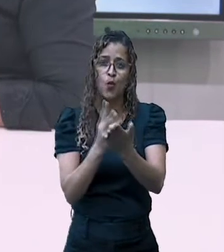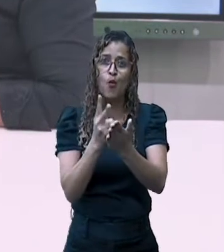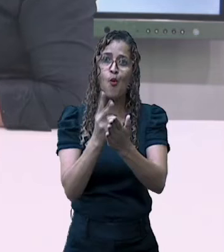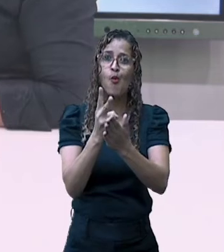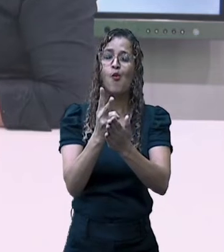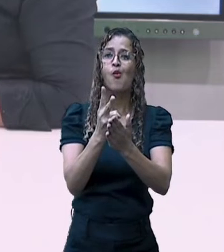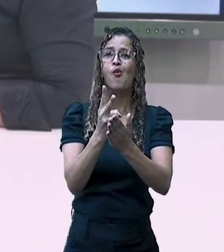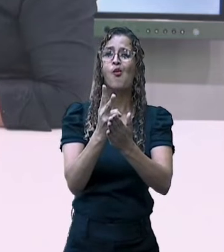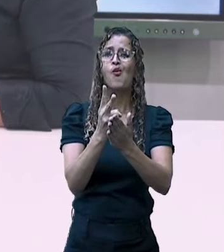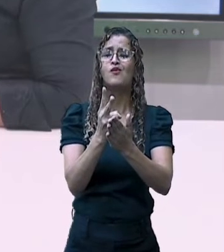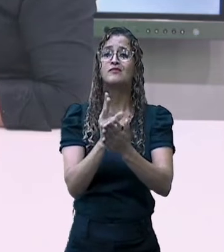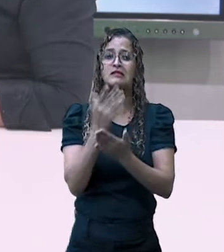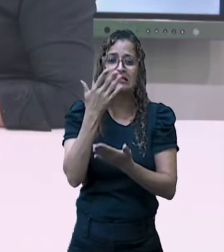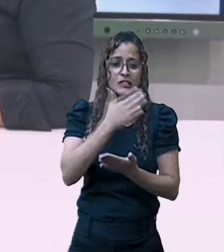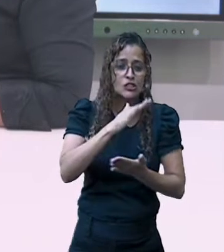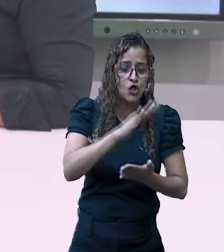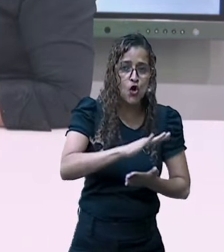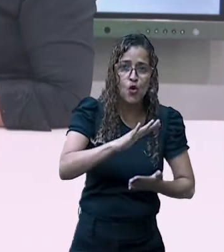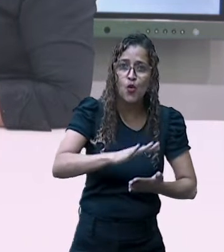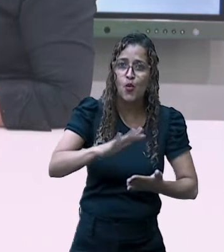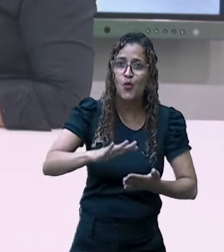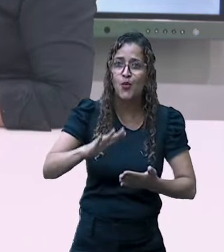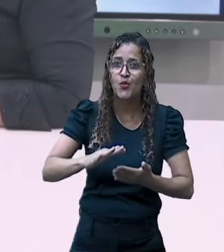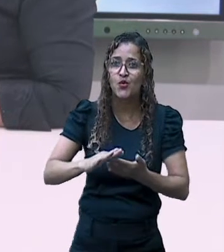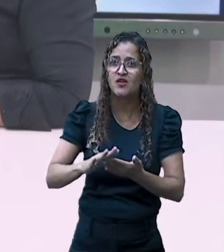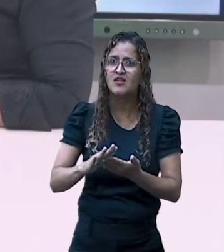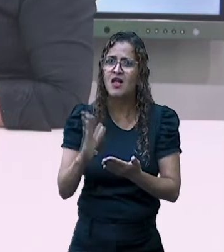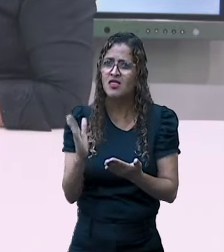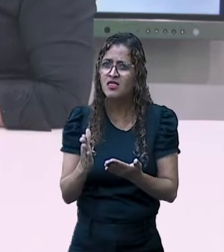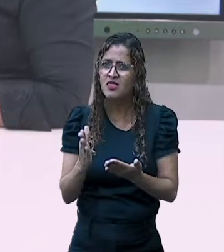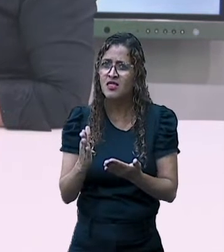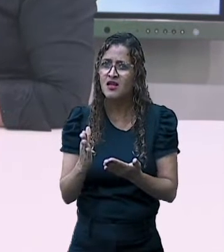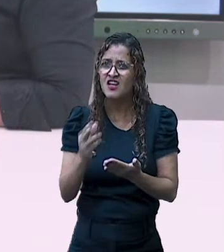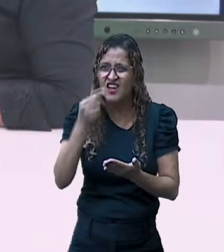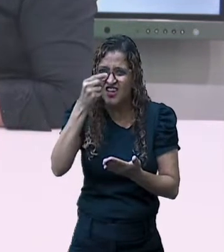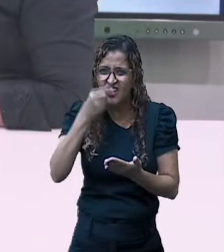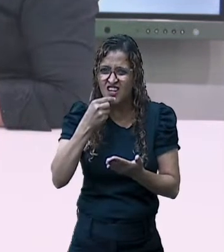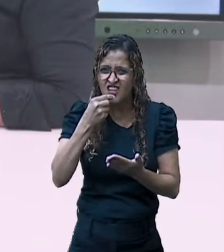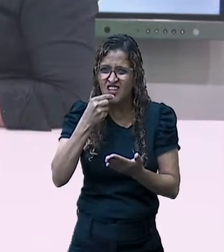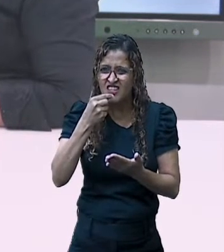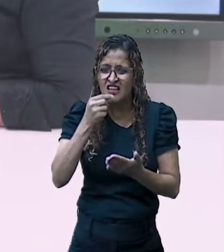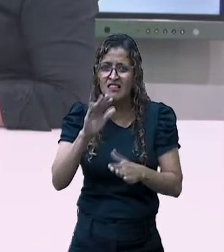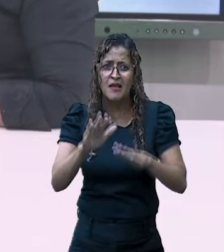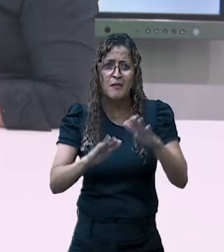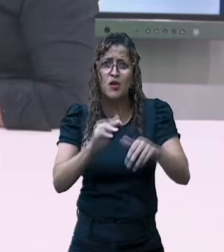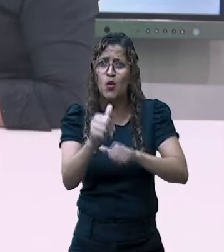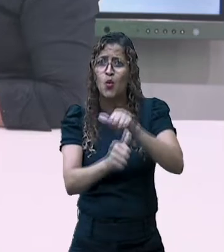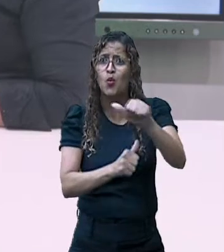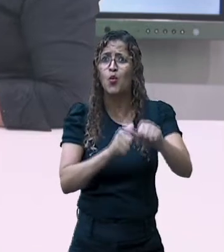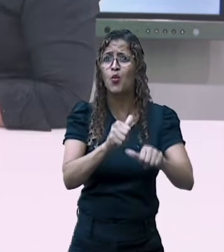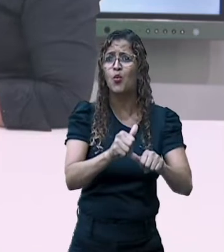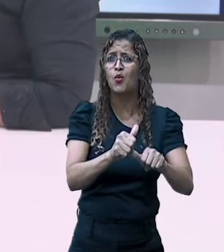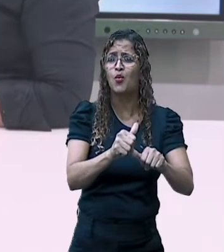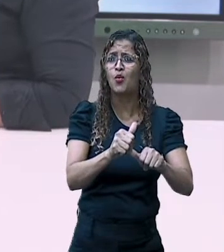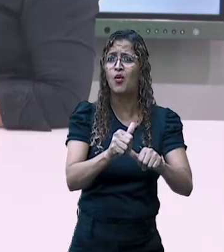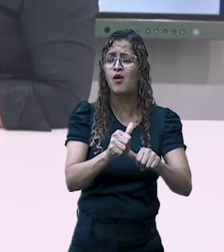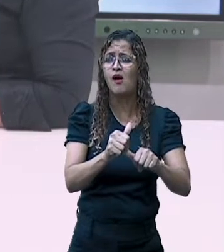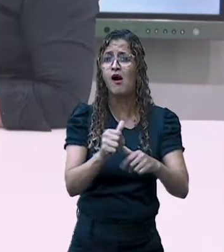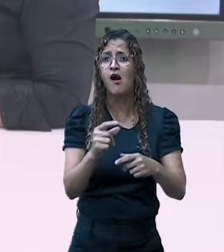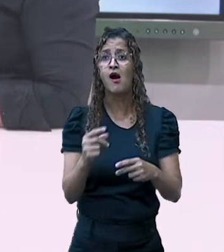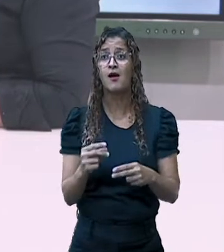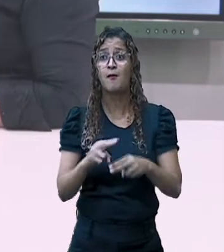dentária, algumas crianças já nascem dentes permanentes sem nem mesmo trocar. E isso é muito importante falar, porque